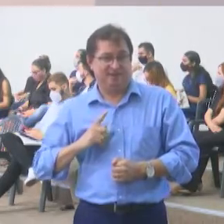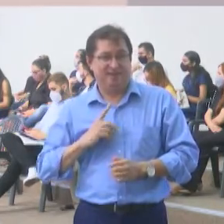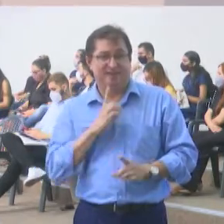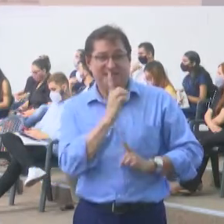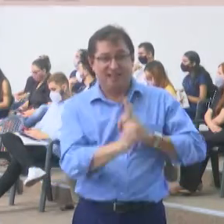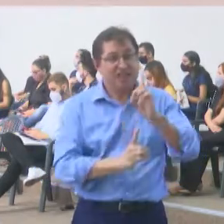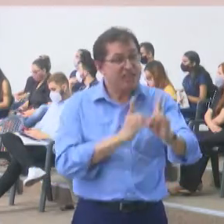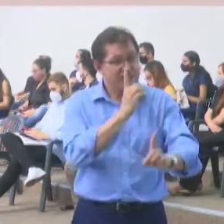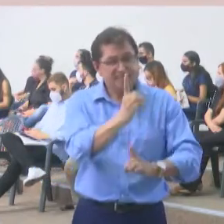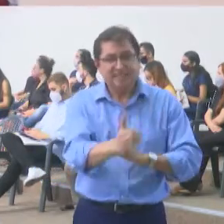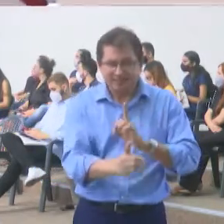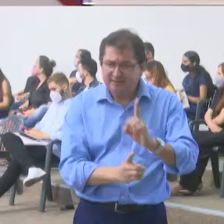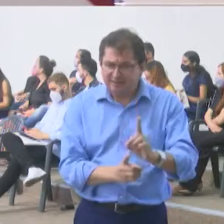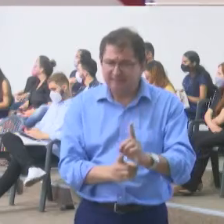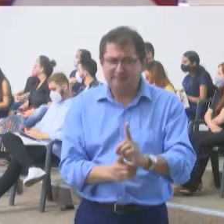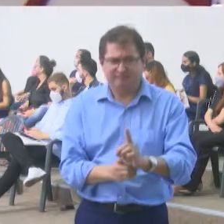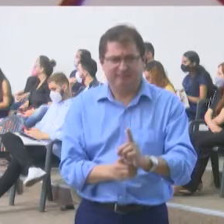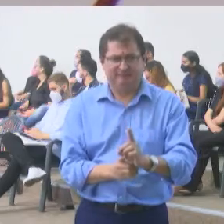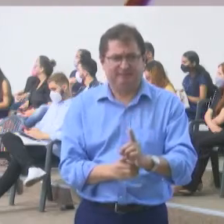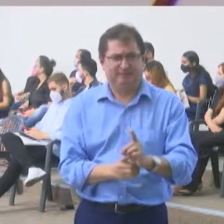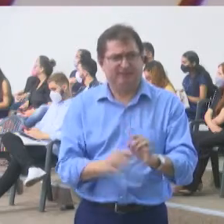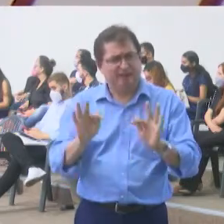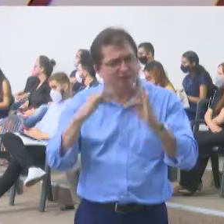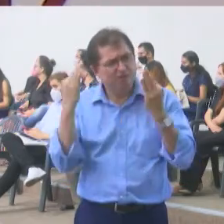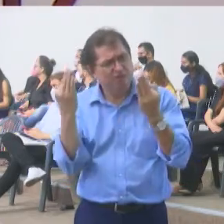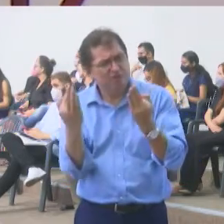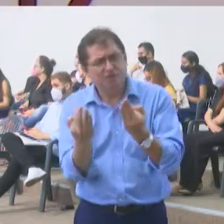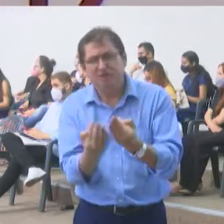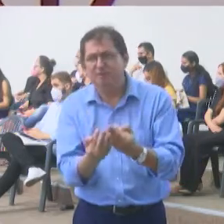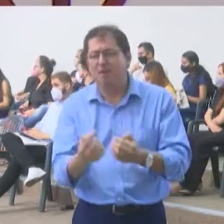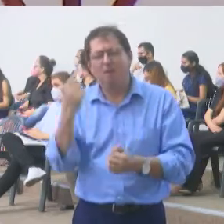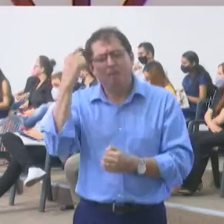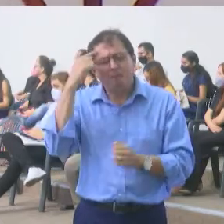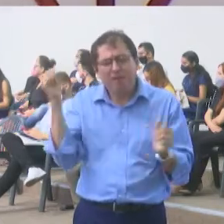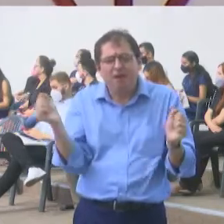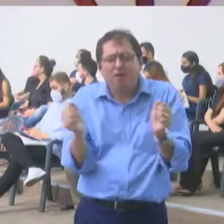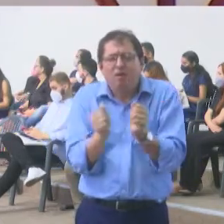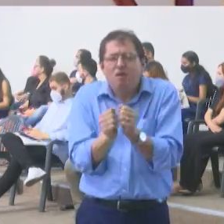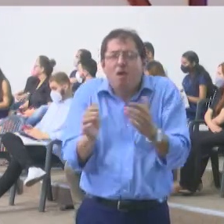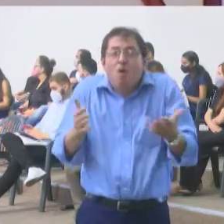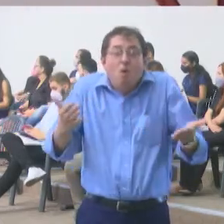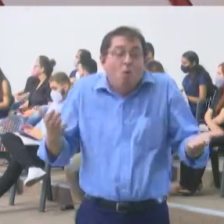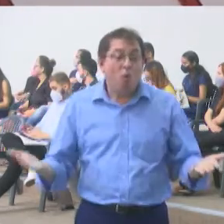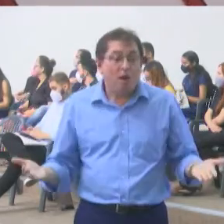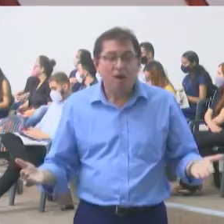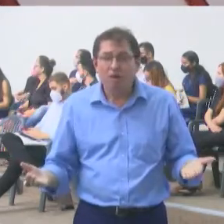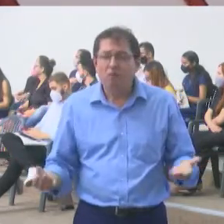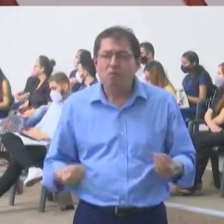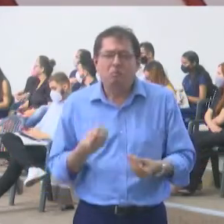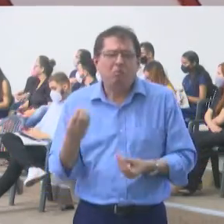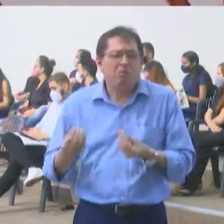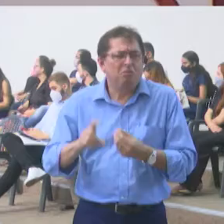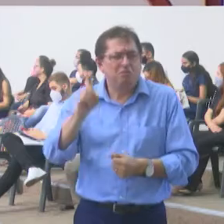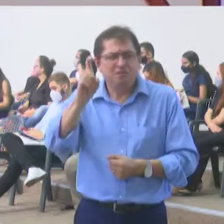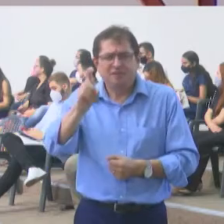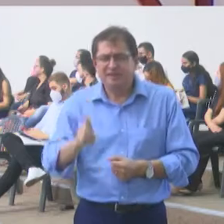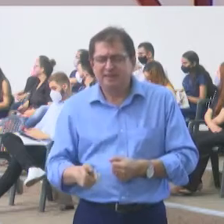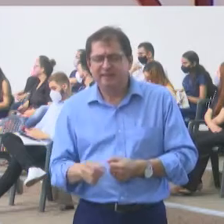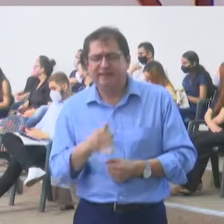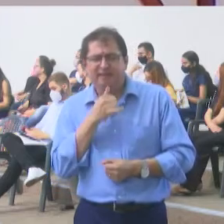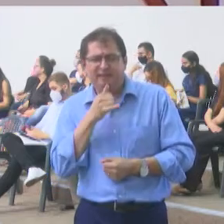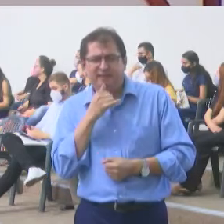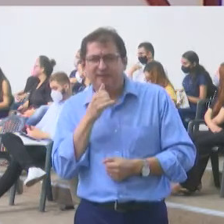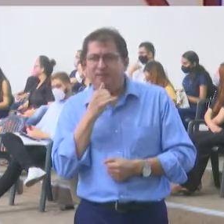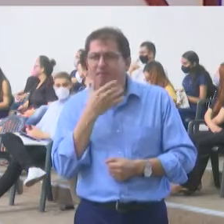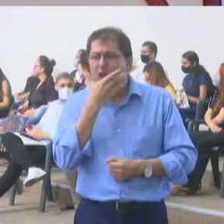resgatar essa terra, alguém que era da família. E pense comigo, qual seria a única forma de alguém anexar a terra,